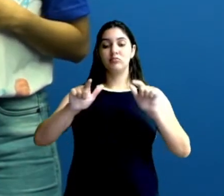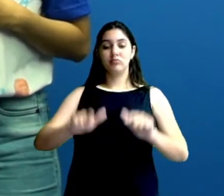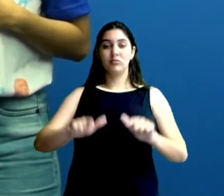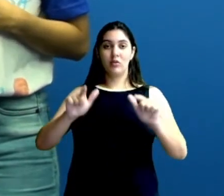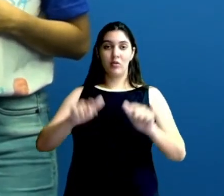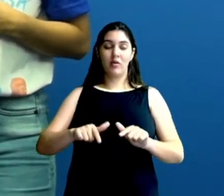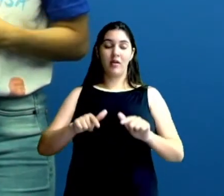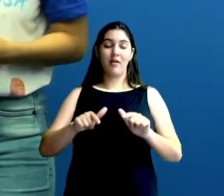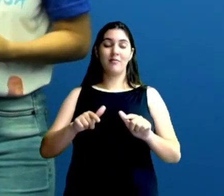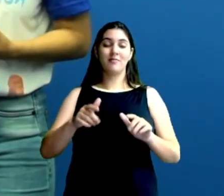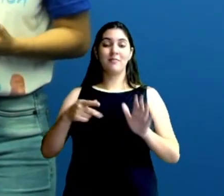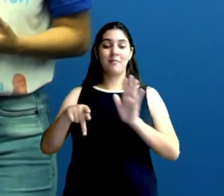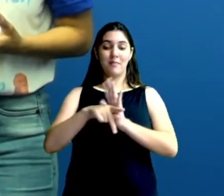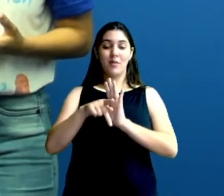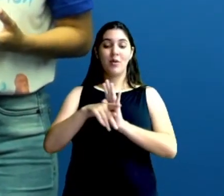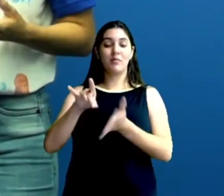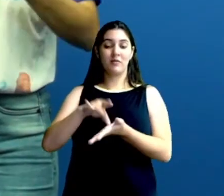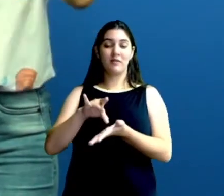original de Pernambuco.